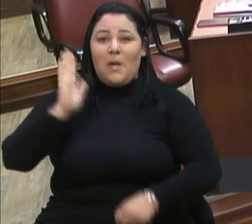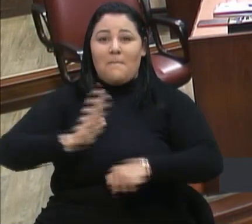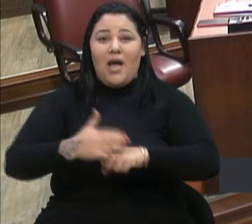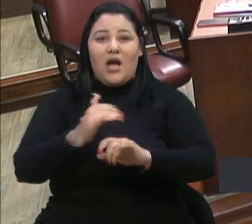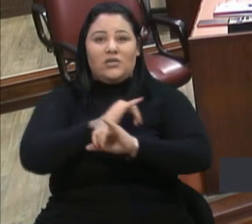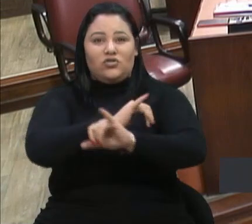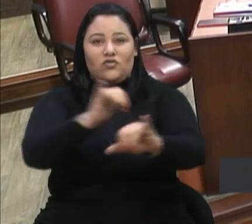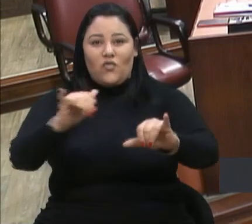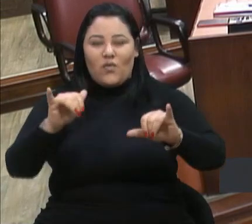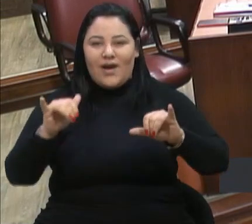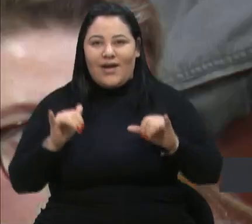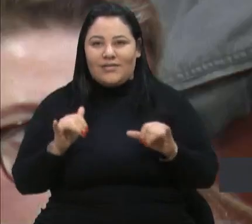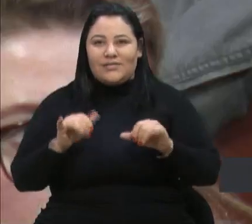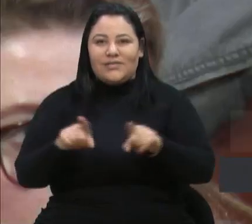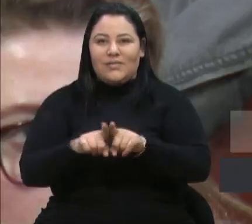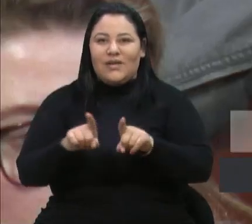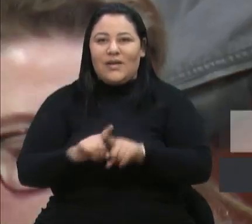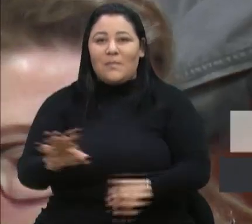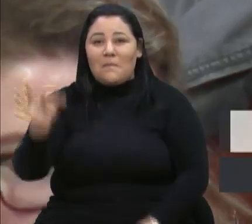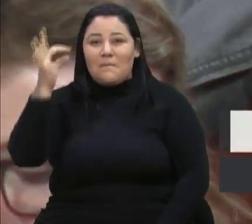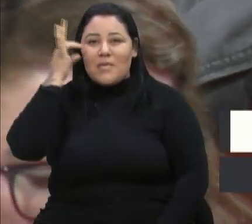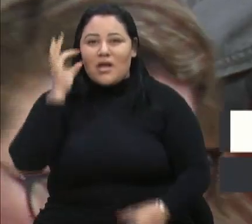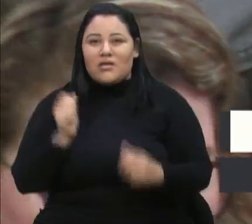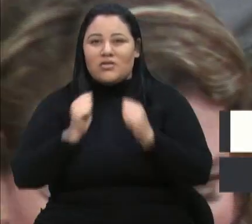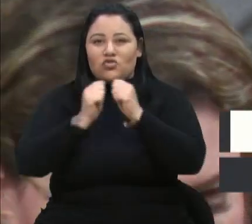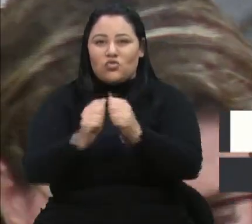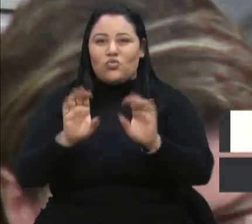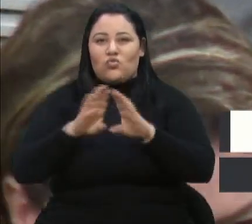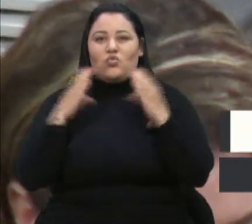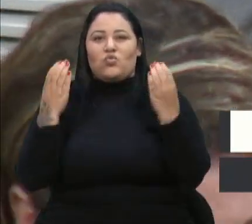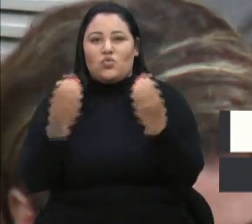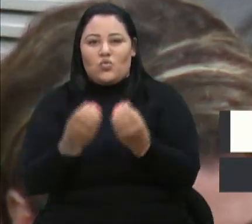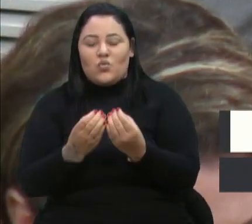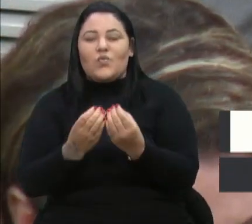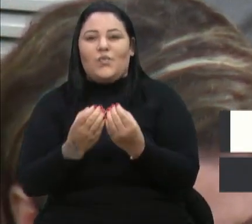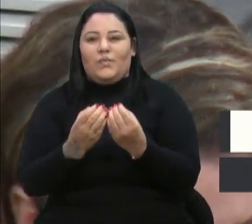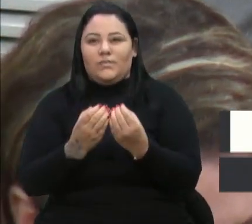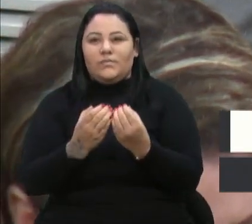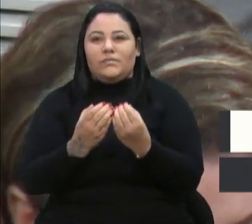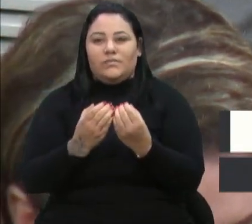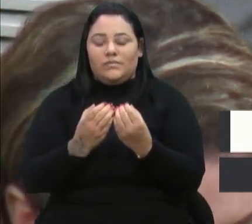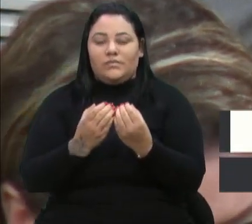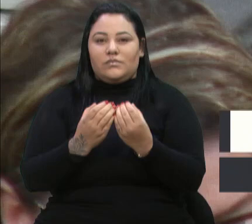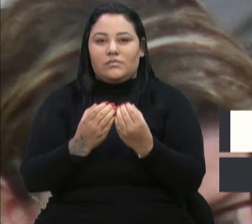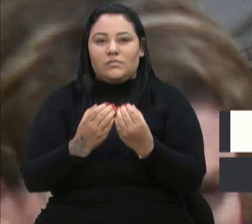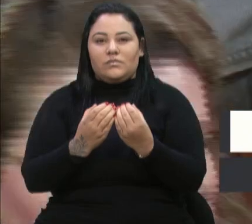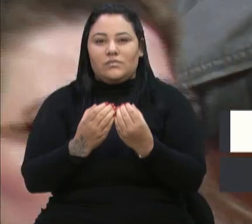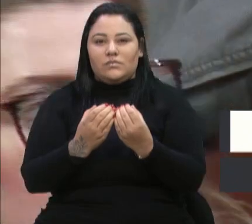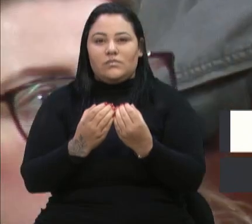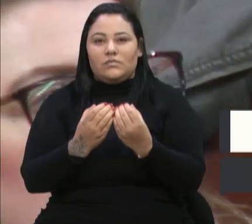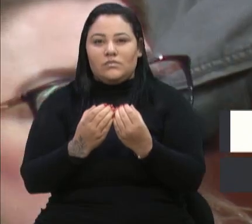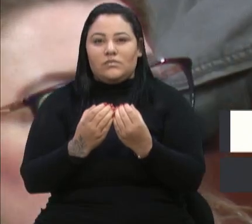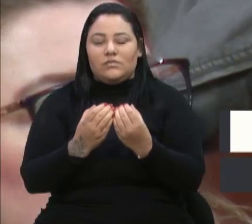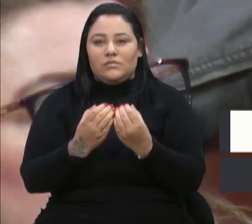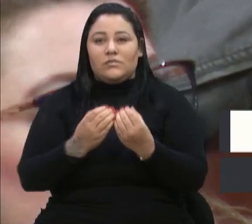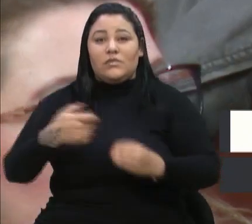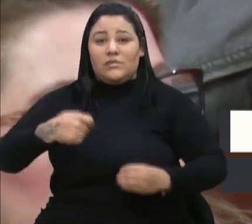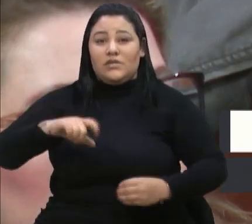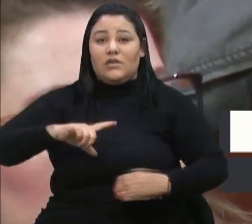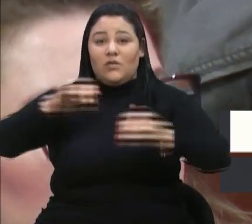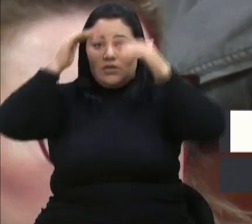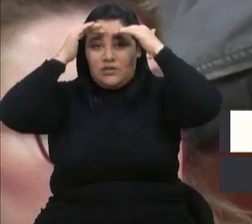divulgada e quanto mais ela estar presente junto das comunidades, além do respeito, além